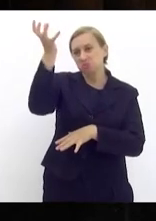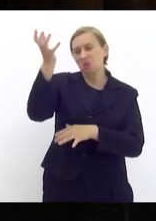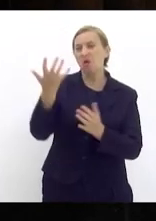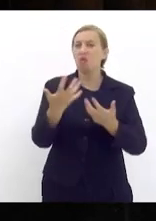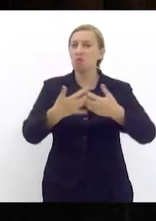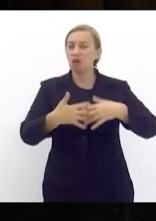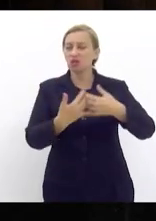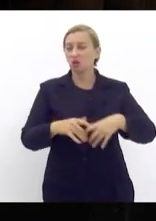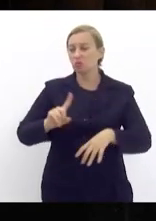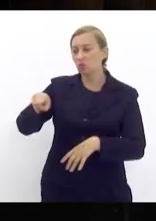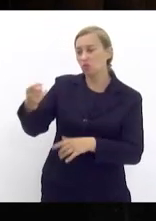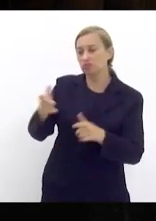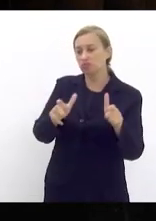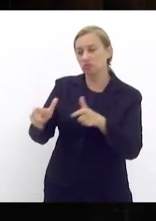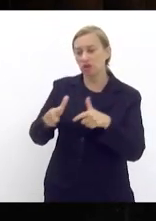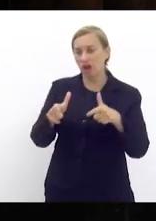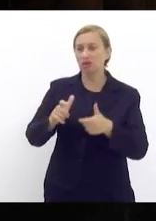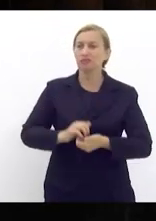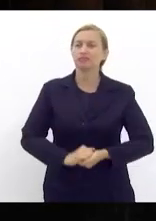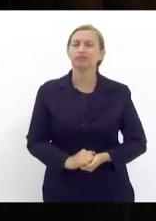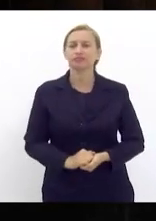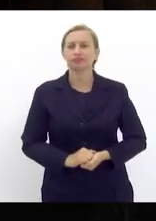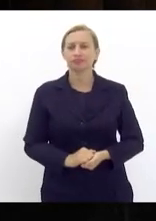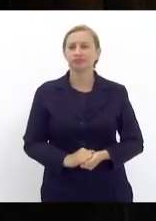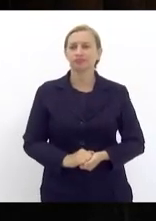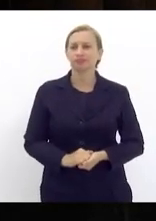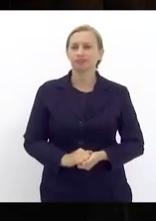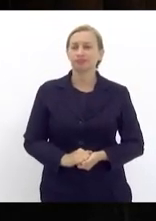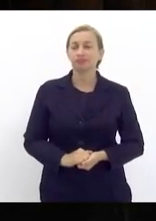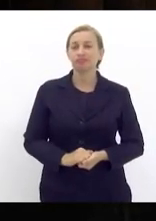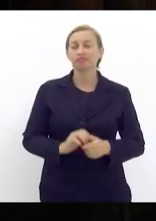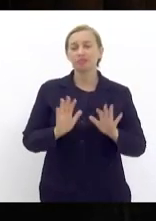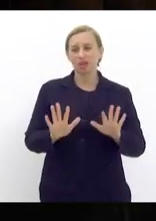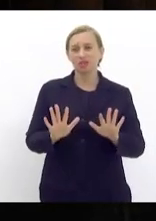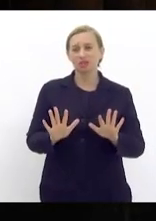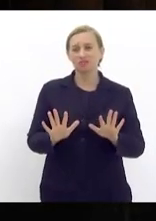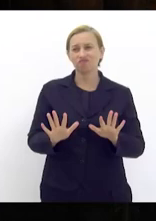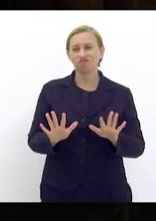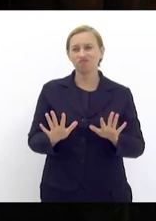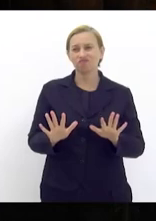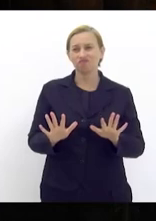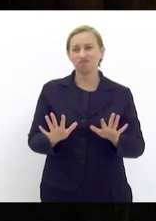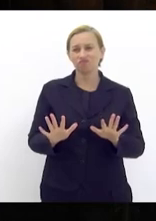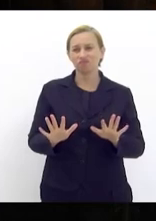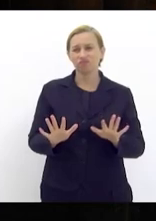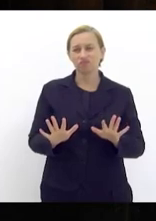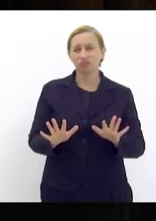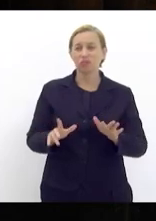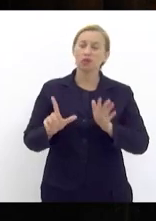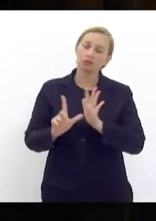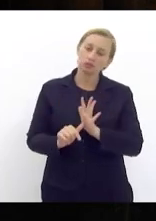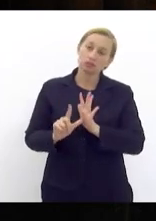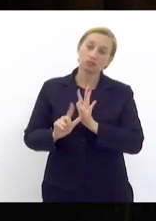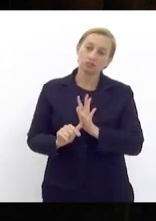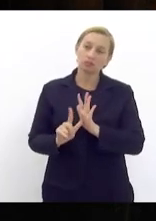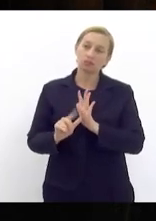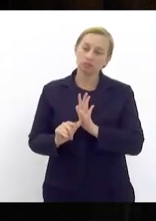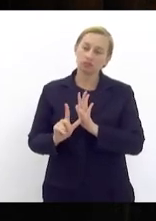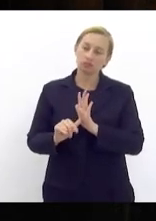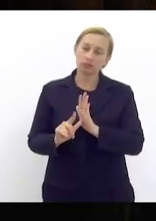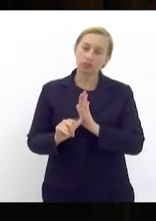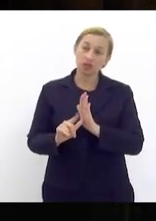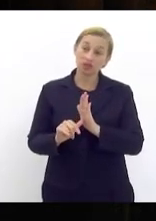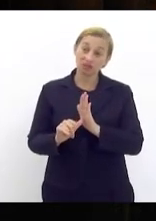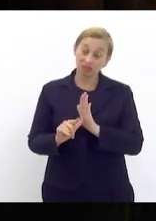cidades da região serrana, da região dos lagos. Só que perante aos constantes atrasos e